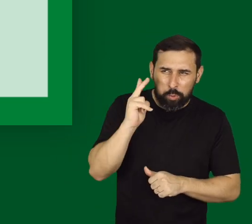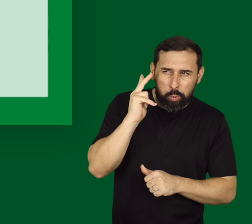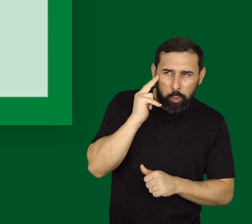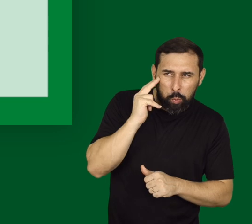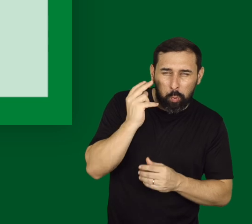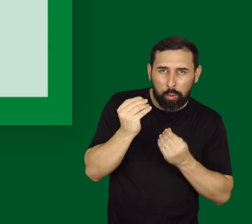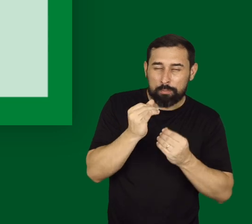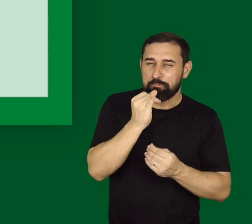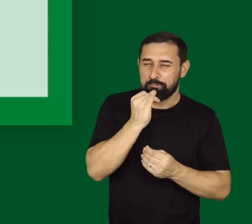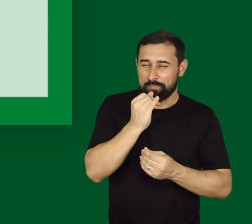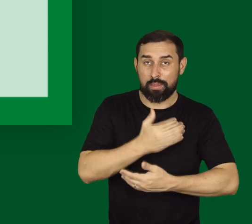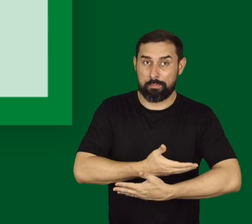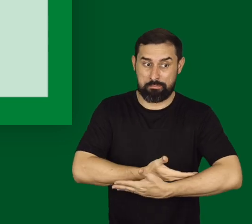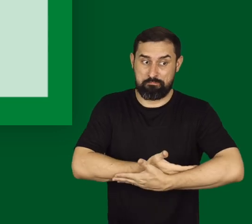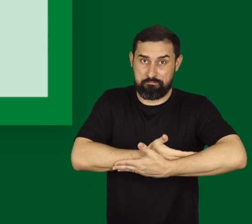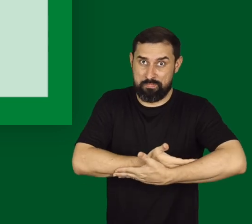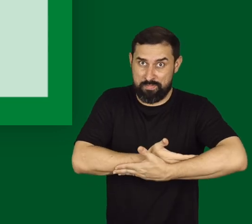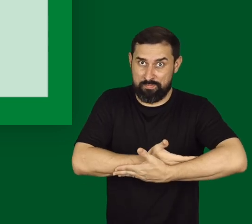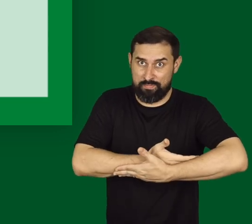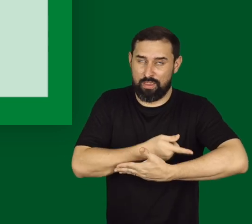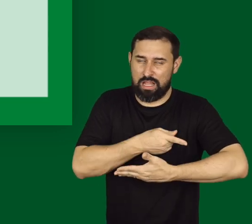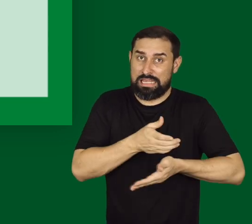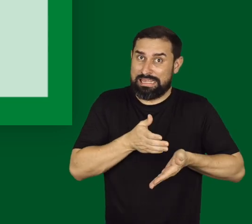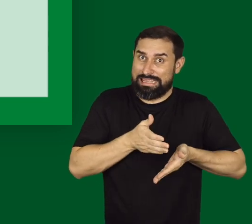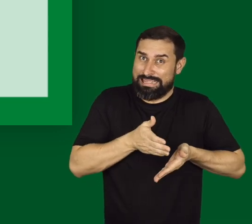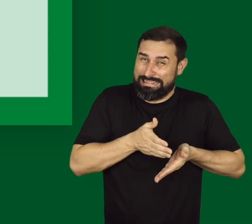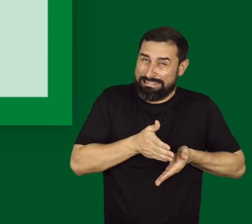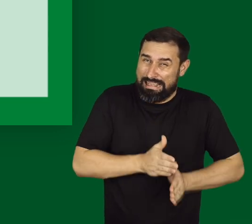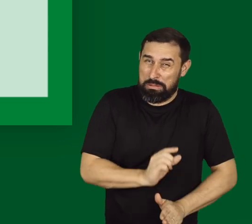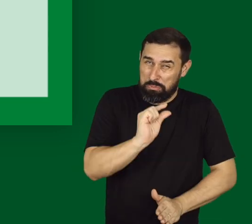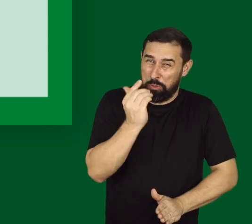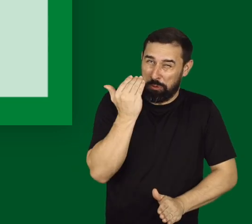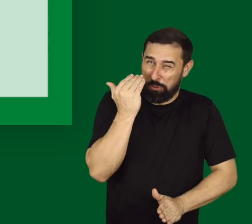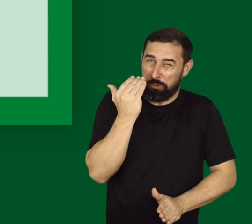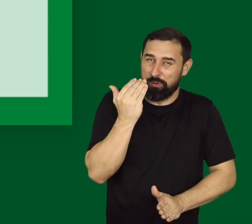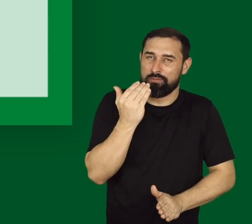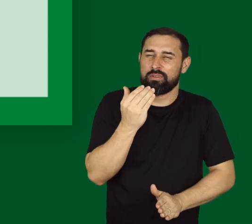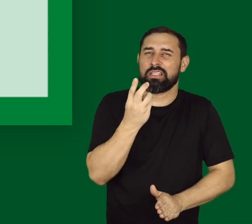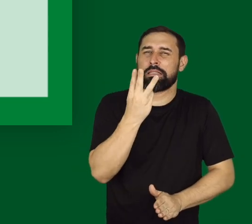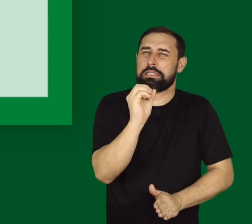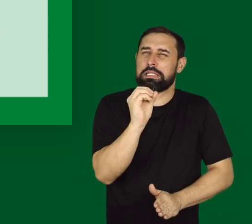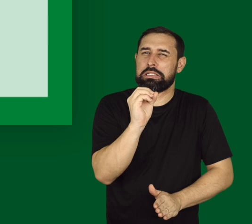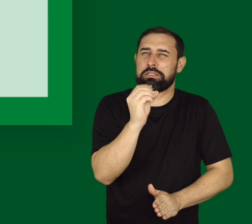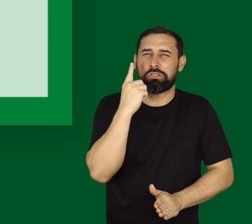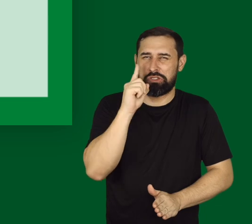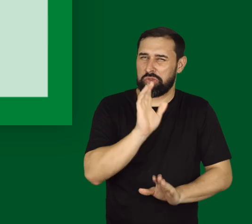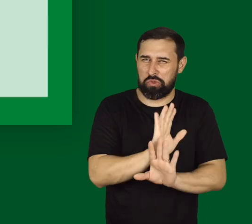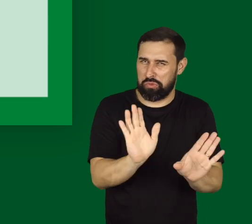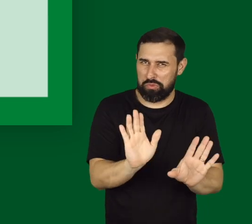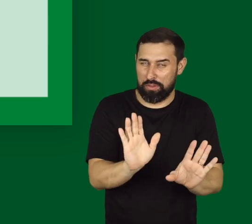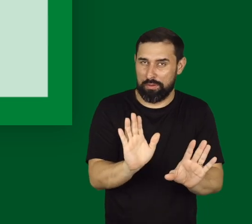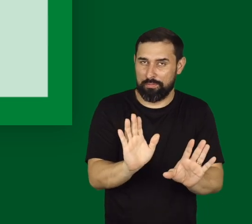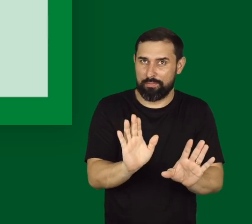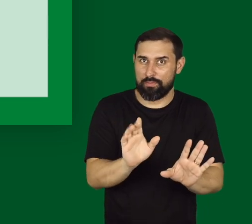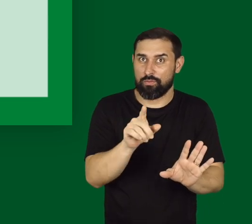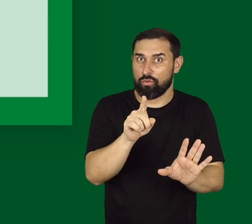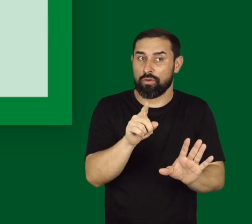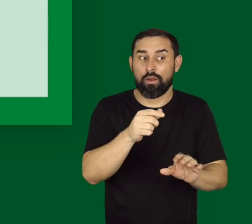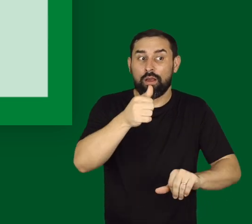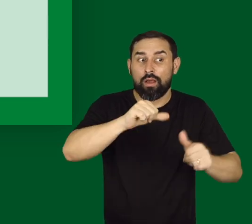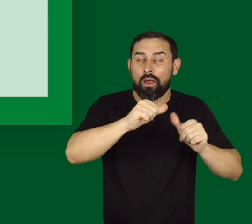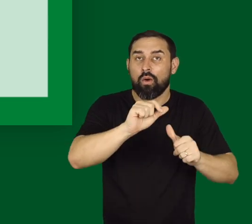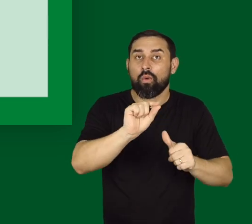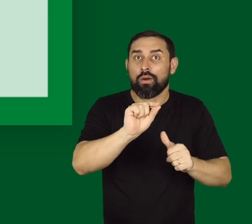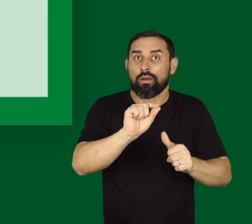essas referências. Então, é o seguinte, o que a gente acha normal para PA? Então, para bebezinho, até o